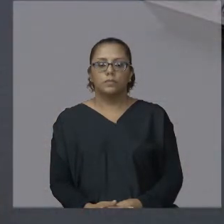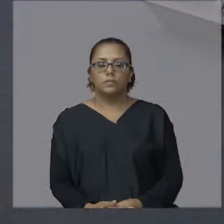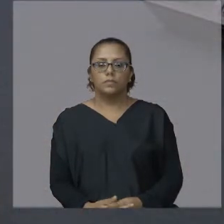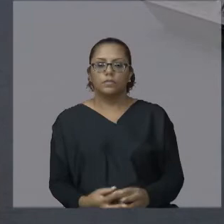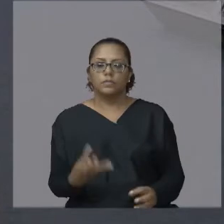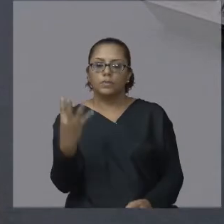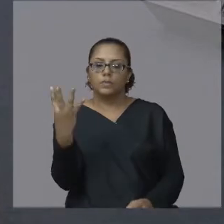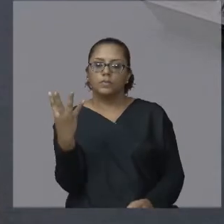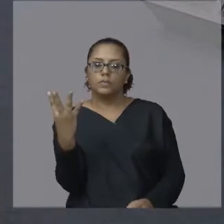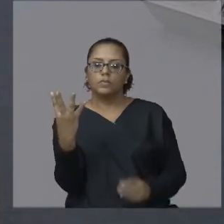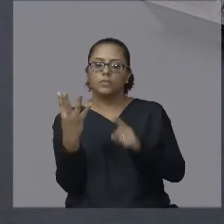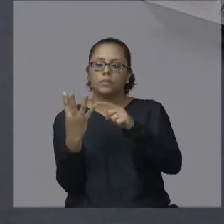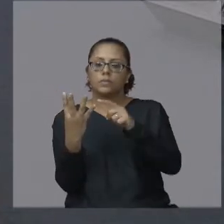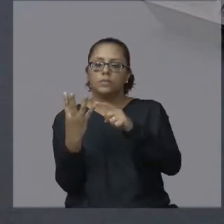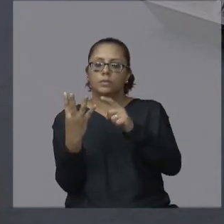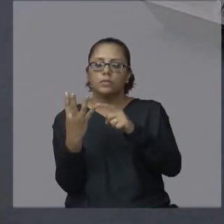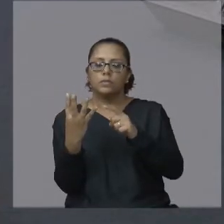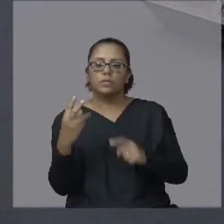Vereadora Dulce Rita.